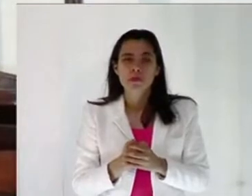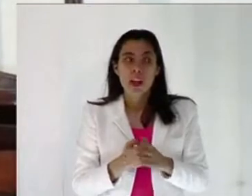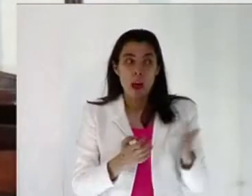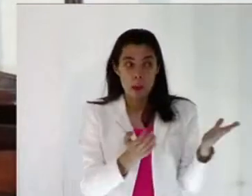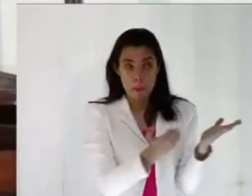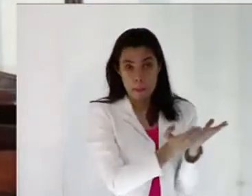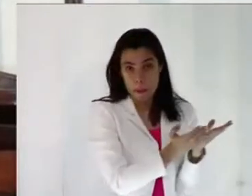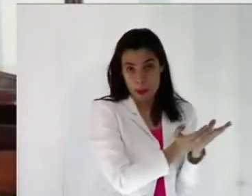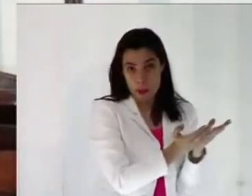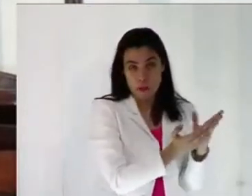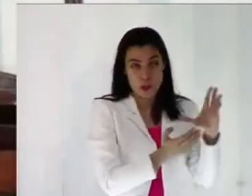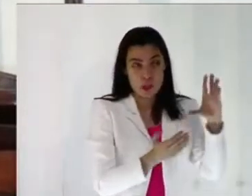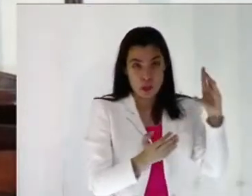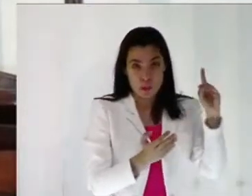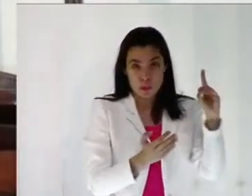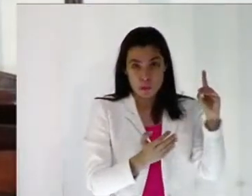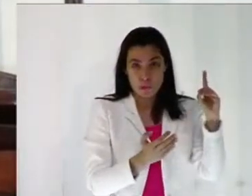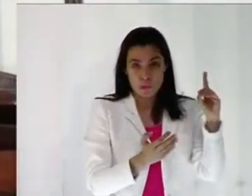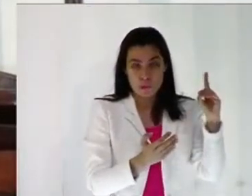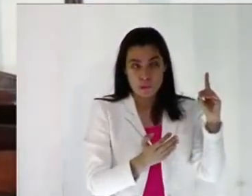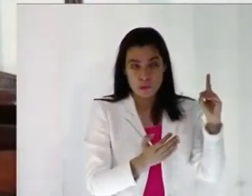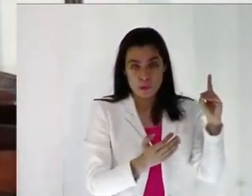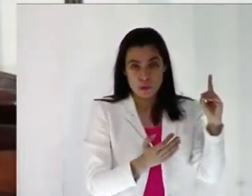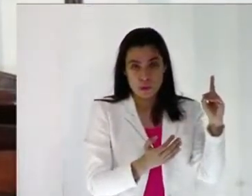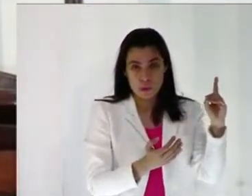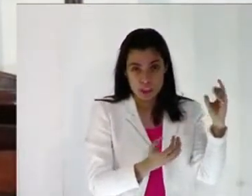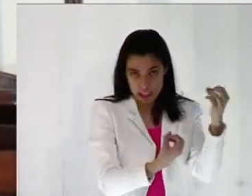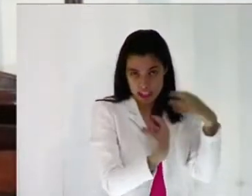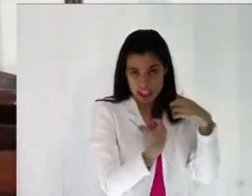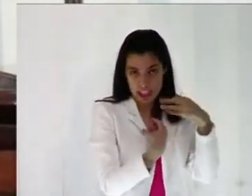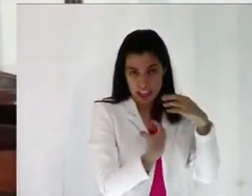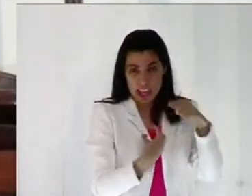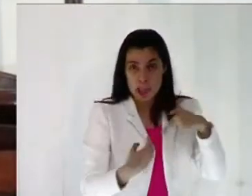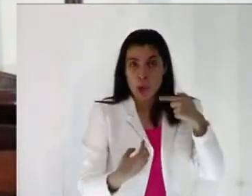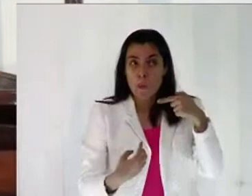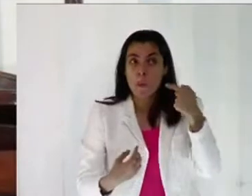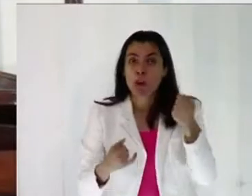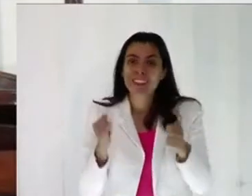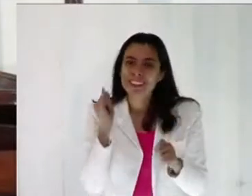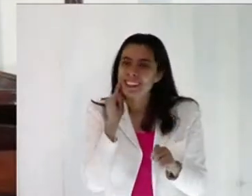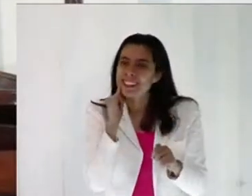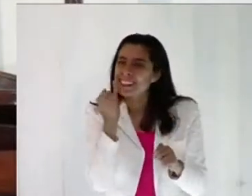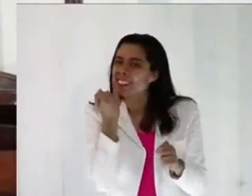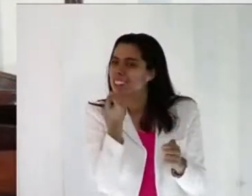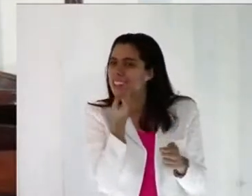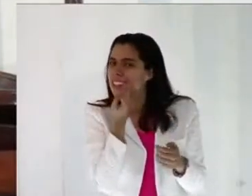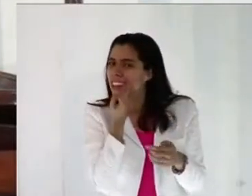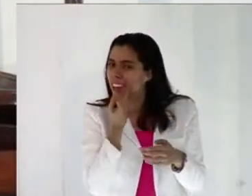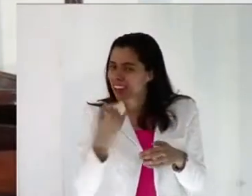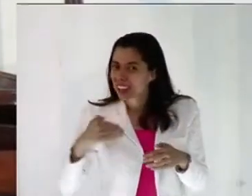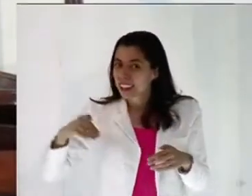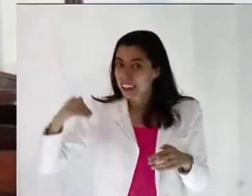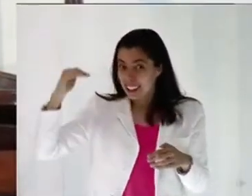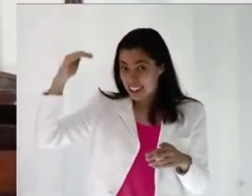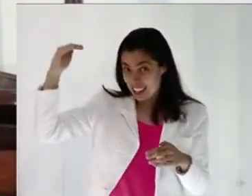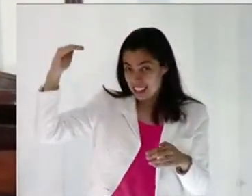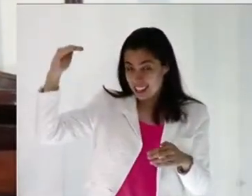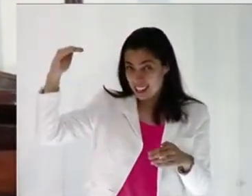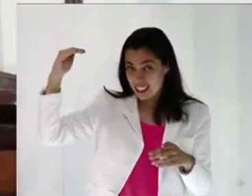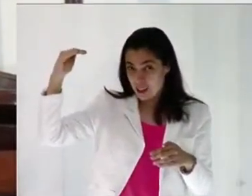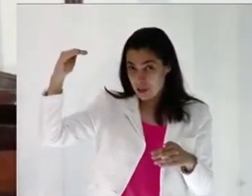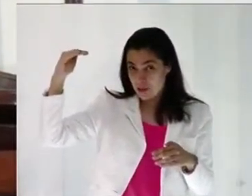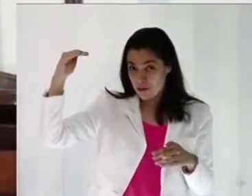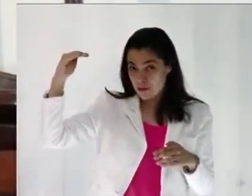quando Isaque cresceu e ele foi desmamado, Abraão deu um grande banquete. Tudo era motivo para